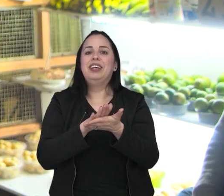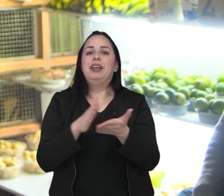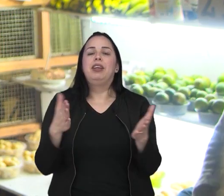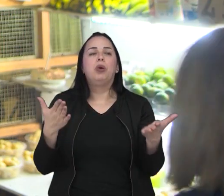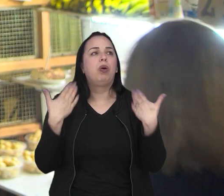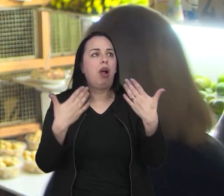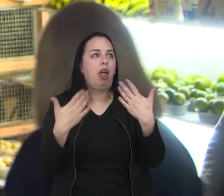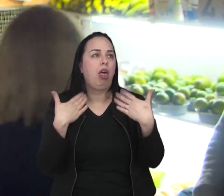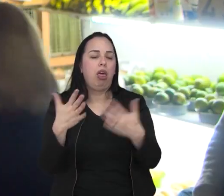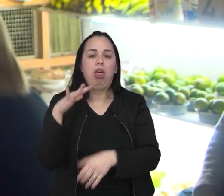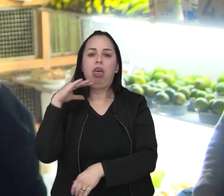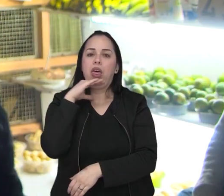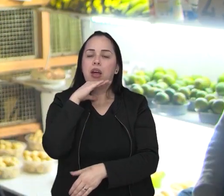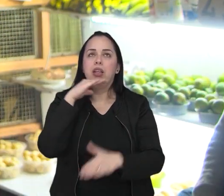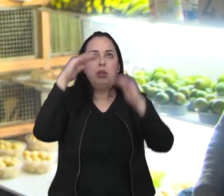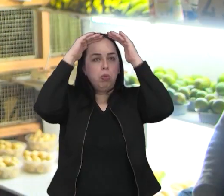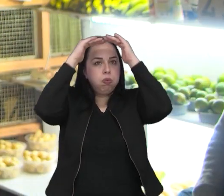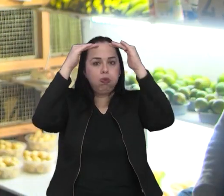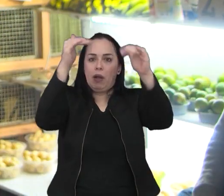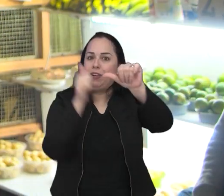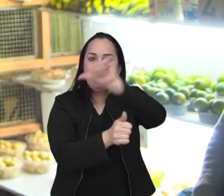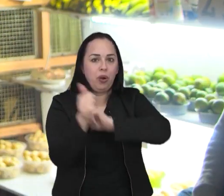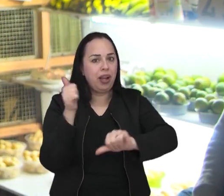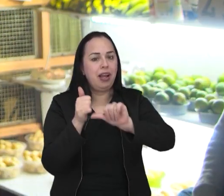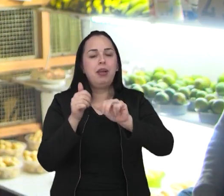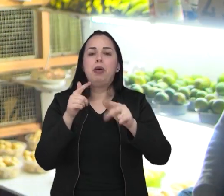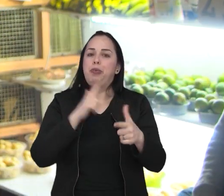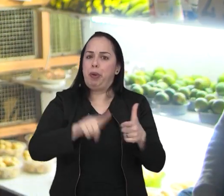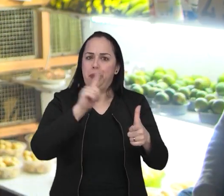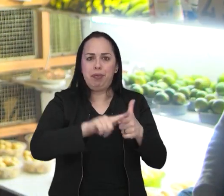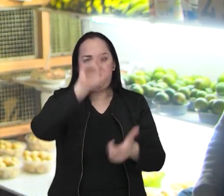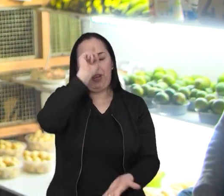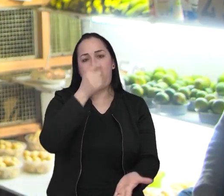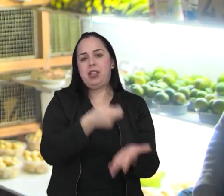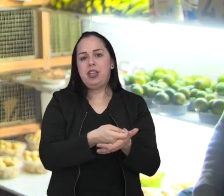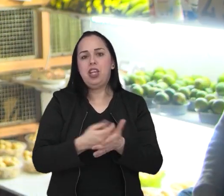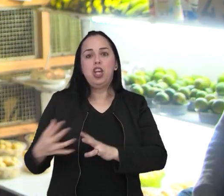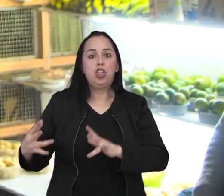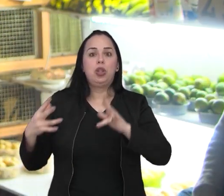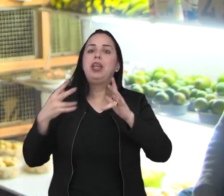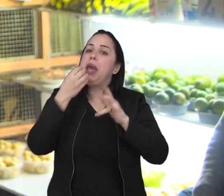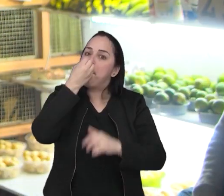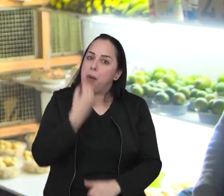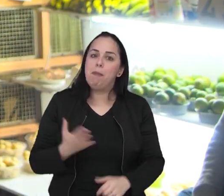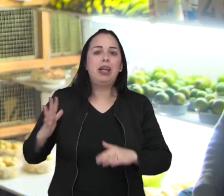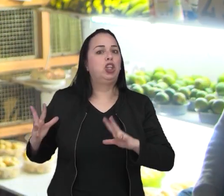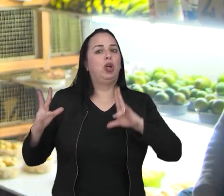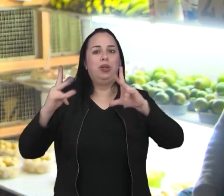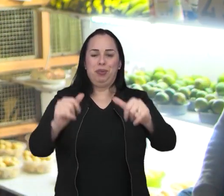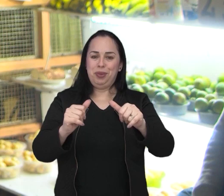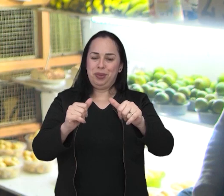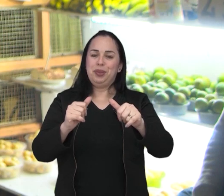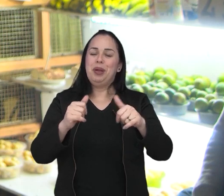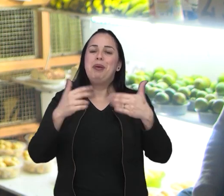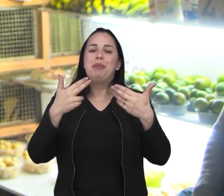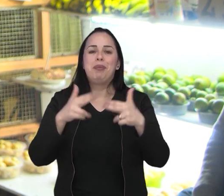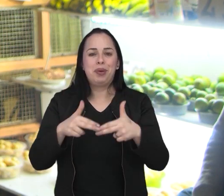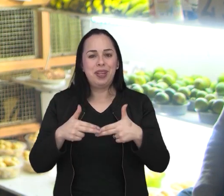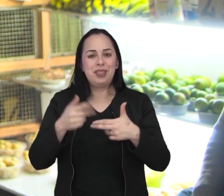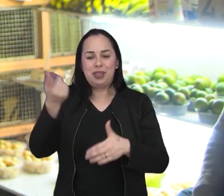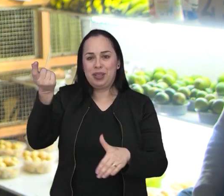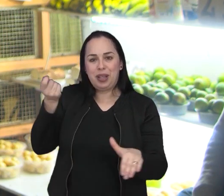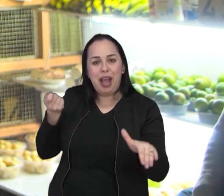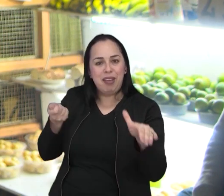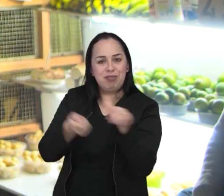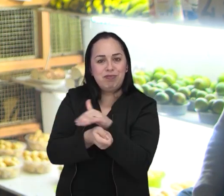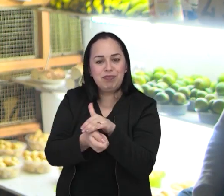um problema de calor com telhado termoacústico, enfim, muitos problemas serão resolvidos e todo mundo vai ganhar com essa reforma e